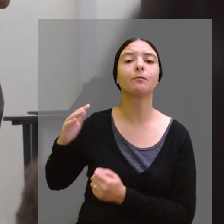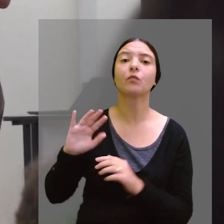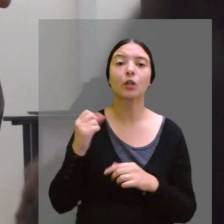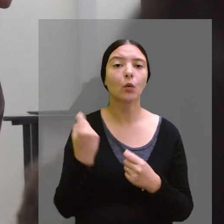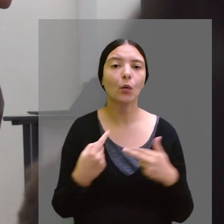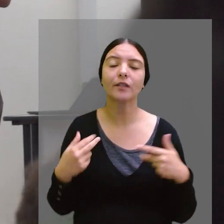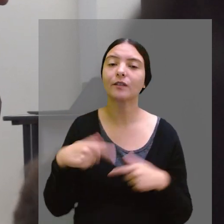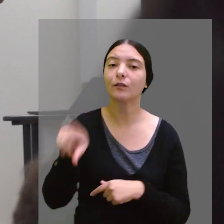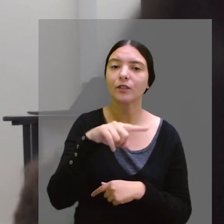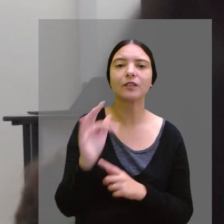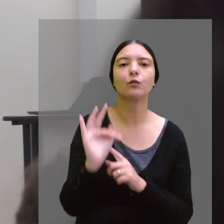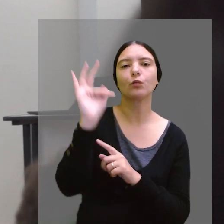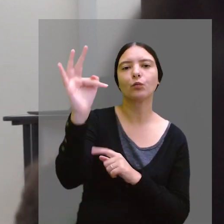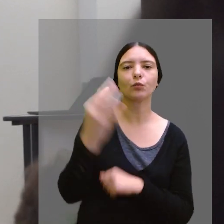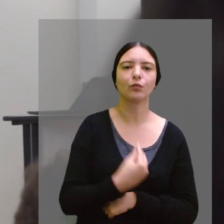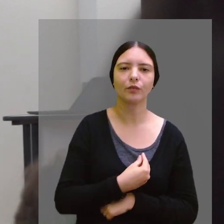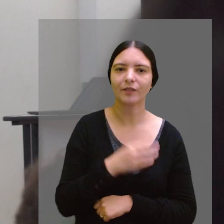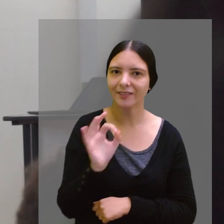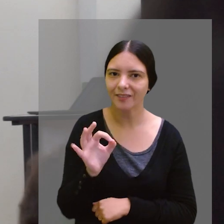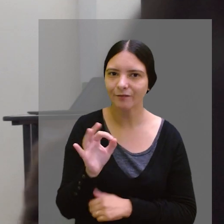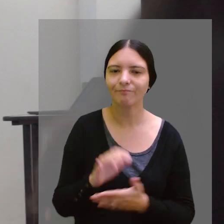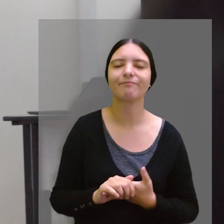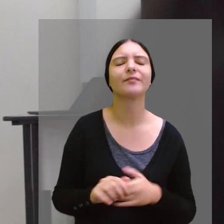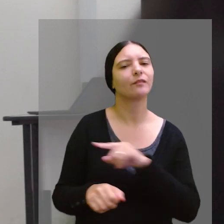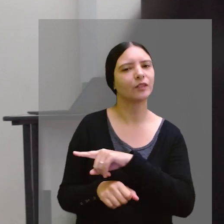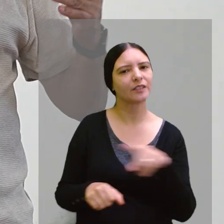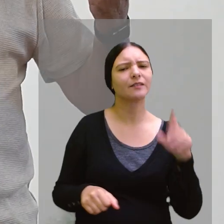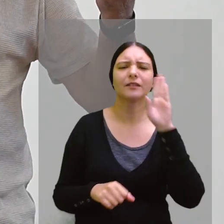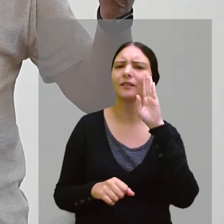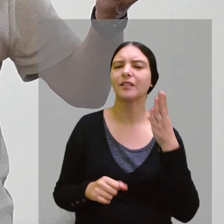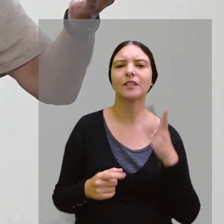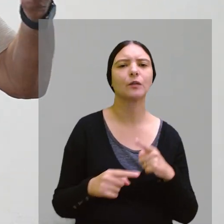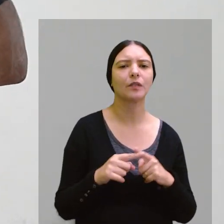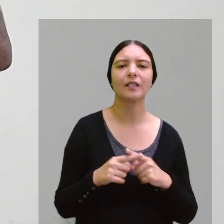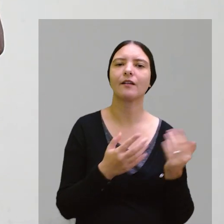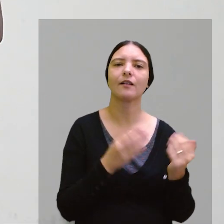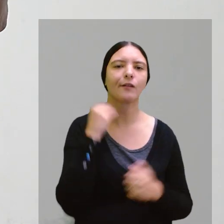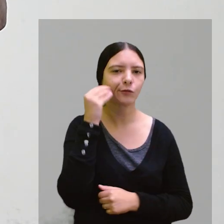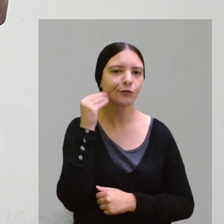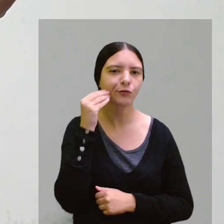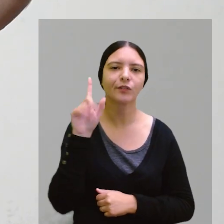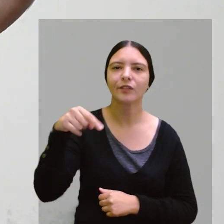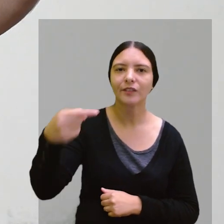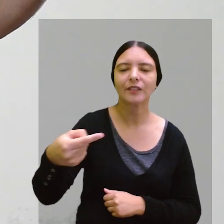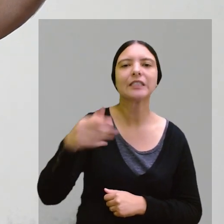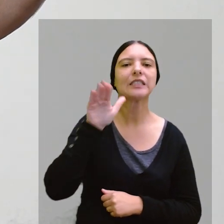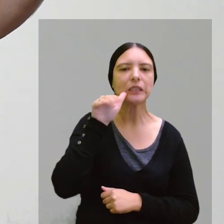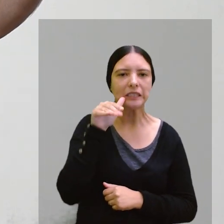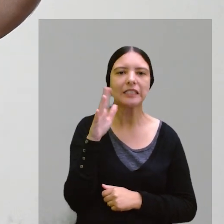coisas que vocês vão viver depois, certo? Vocês, principalmente, adolescentes, vão depois